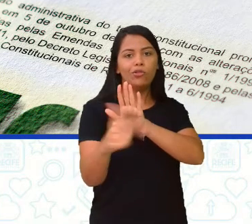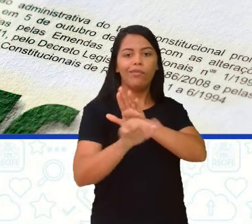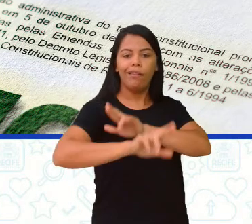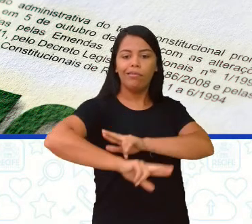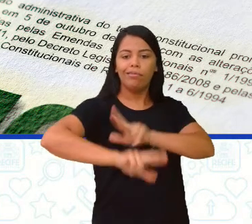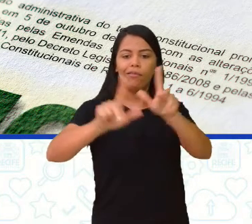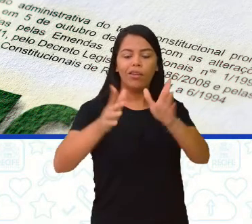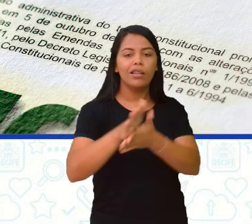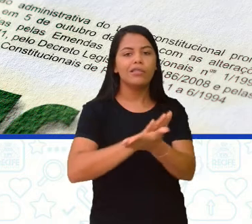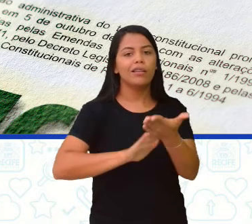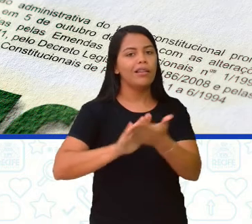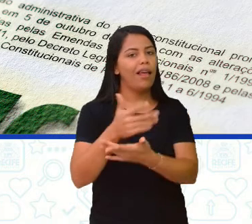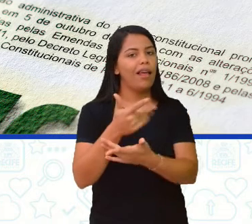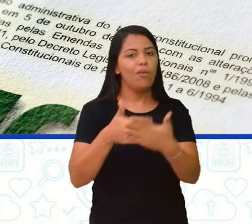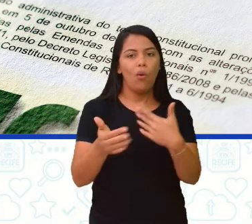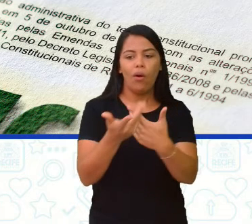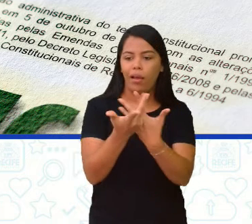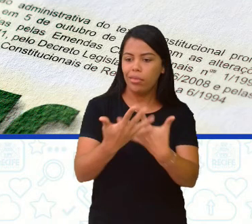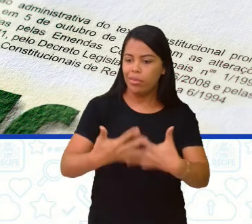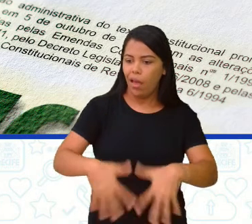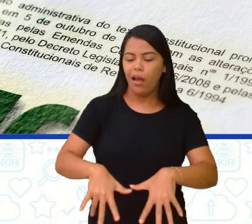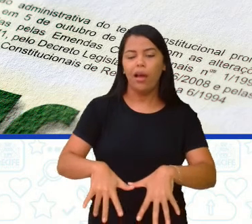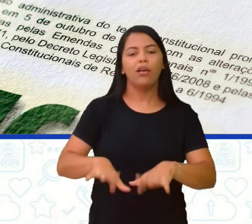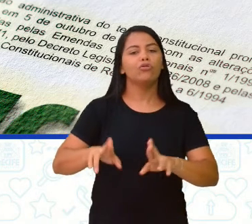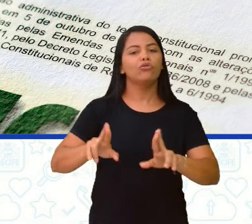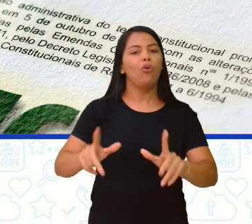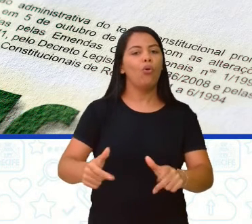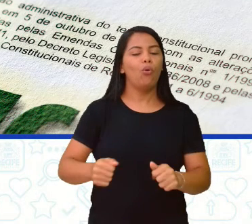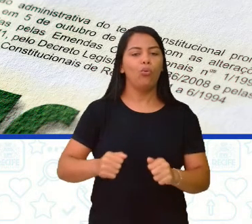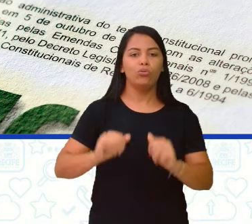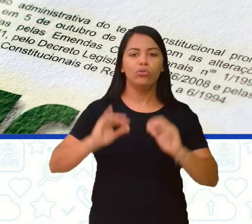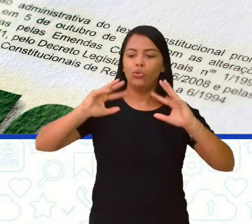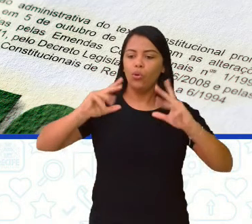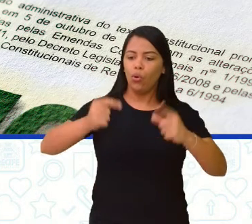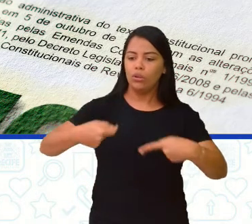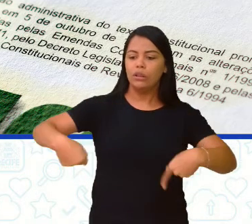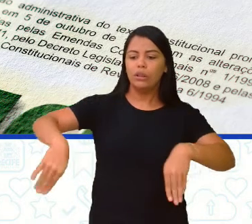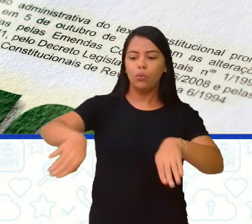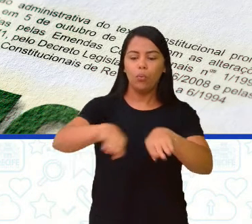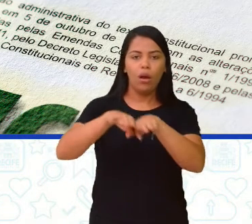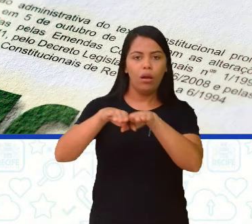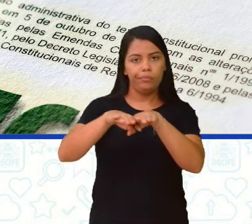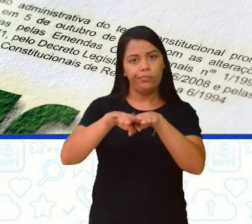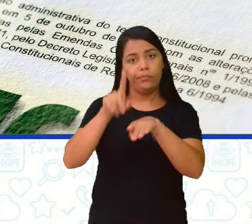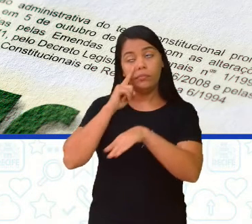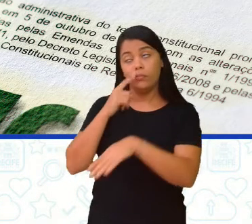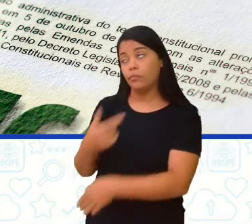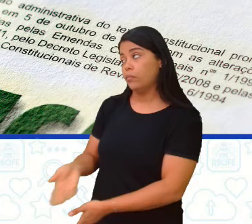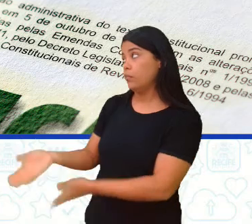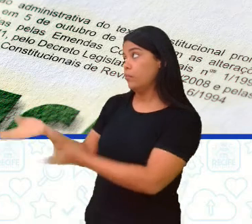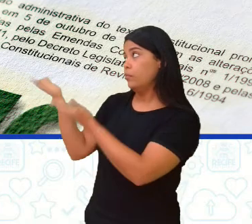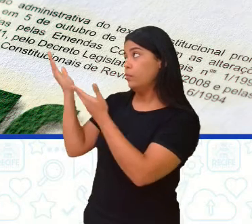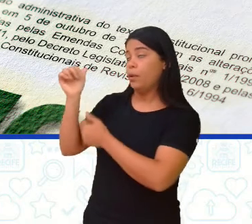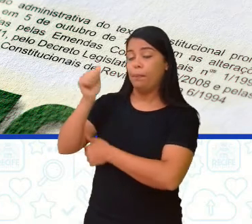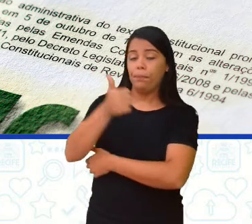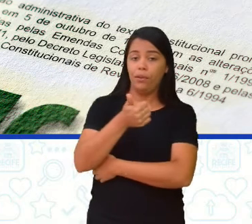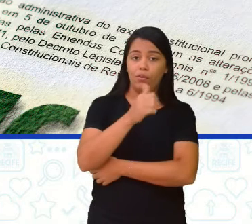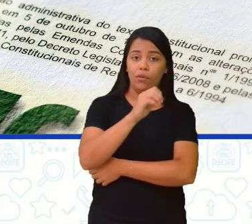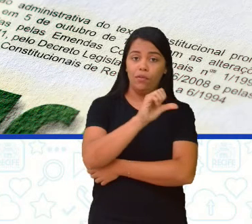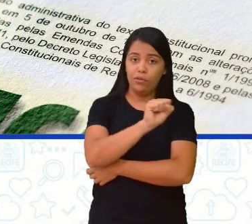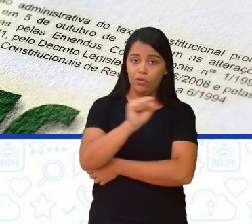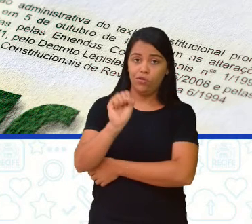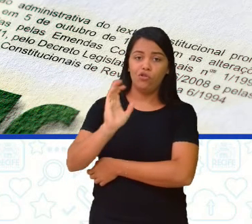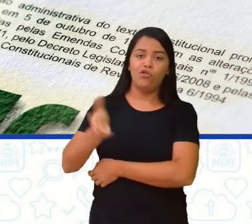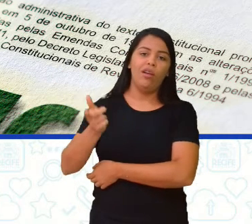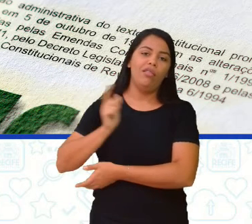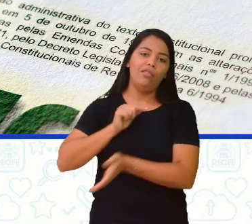qualquer natureza. E aí, apesar disso estar na nossa Constituição Federal de 88, né? A gente sabe, como a